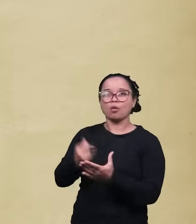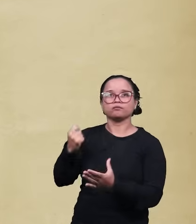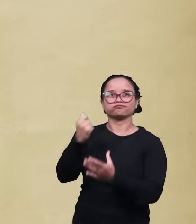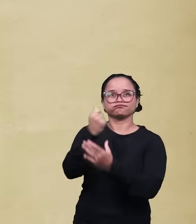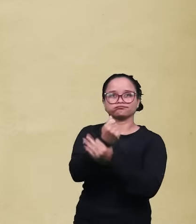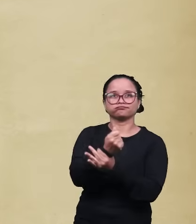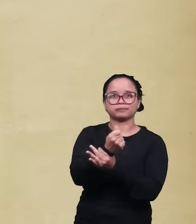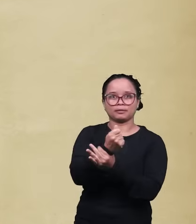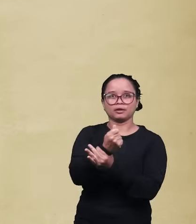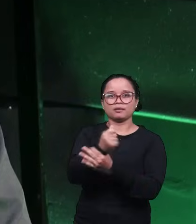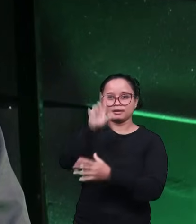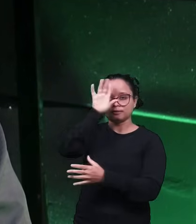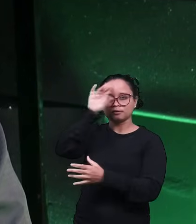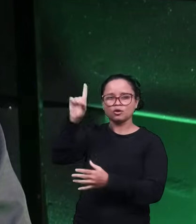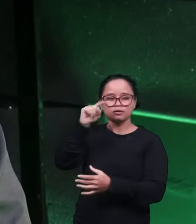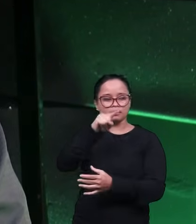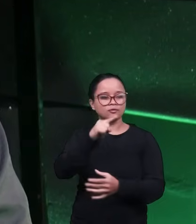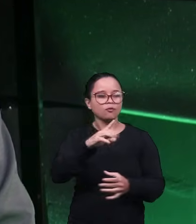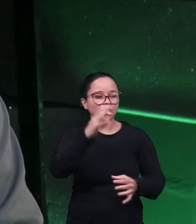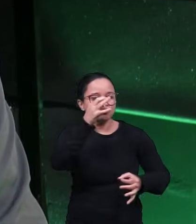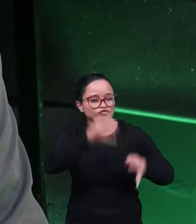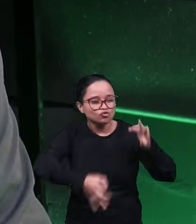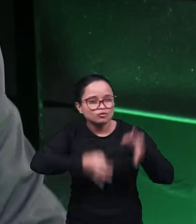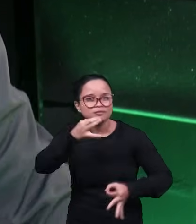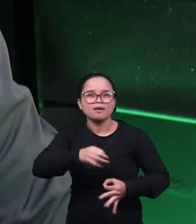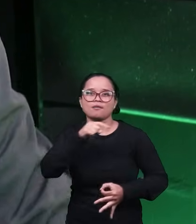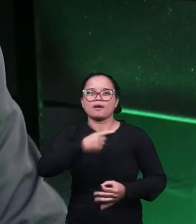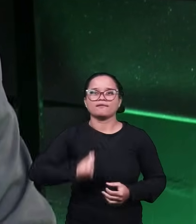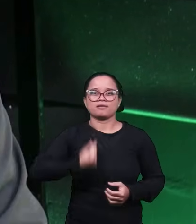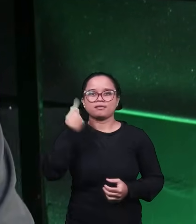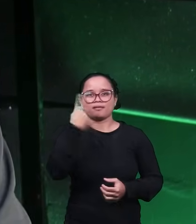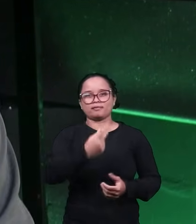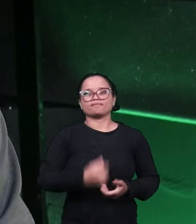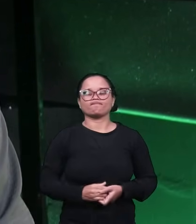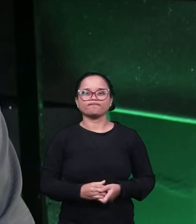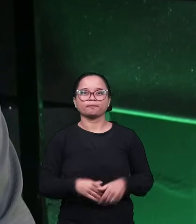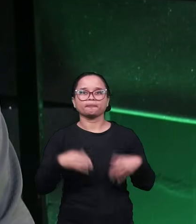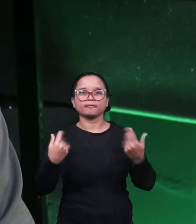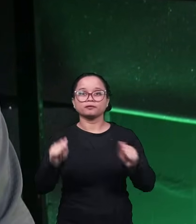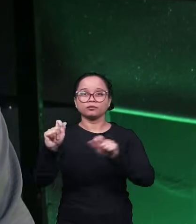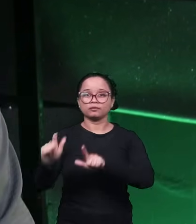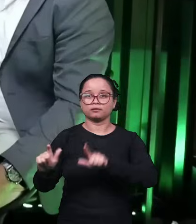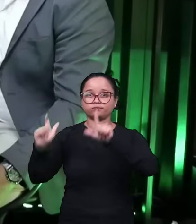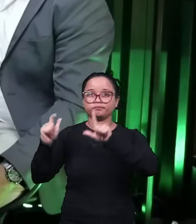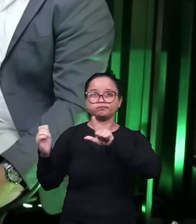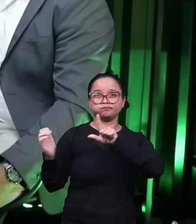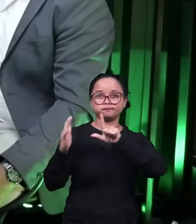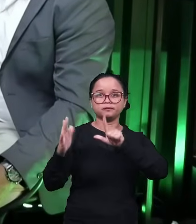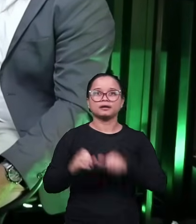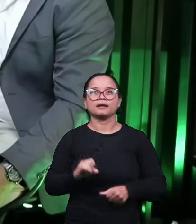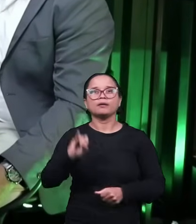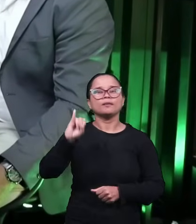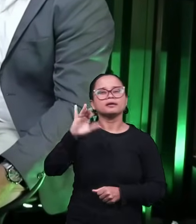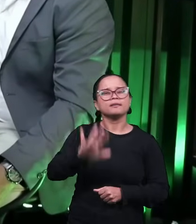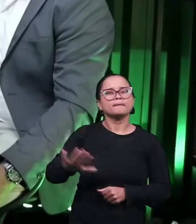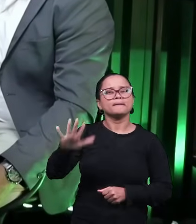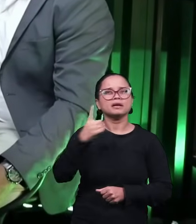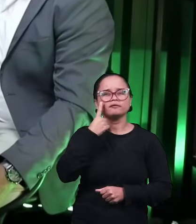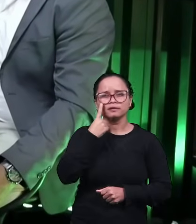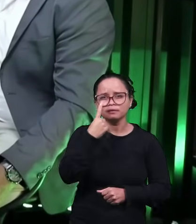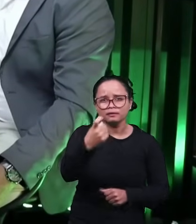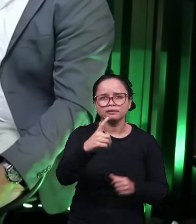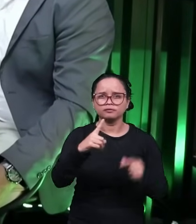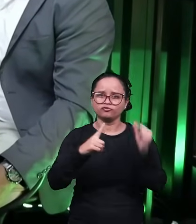como justiça. Glória a Jesus. Né? Eu queria que passasse o próximo quadro, porque mostra aqui uma ilustração que é muito interessante. Por